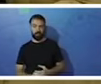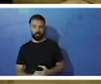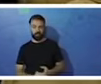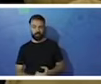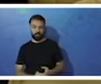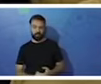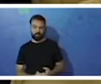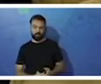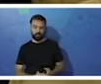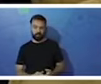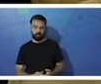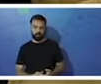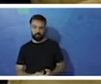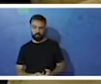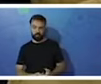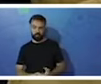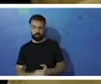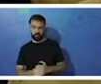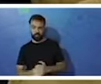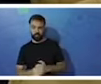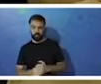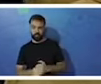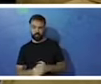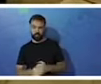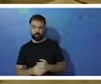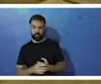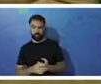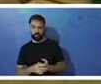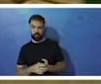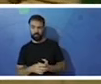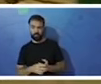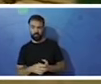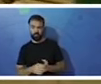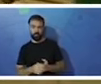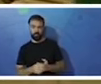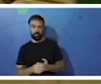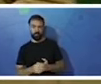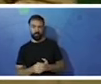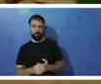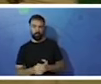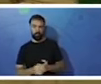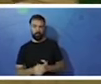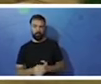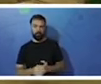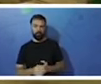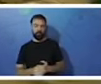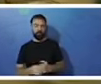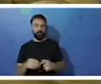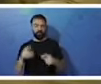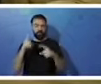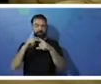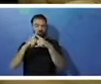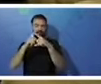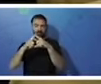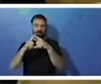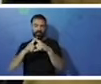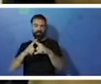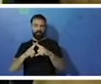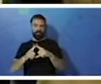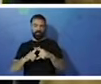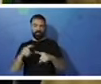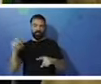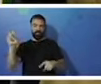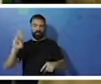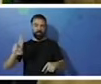esse para fazer a minha estimativa. Agora, para poder saber exatamente, eu vou utilizar